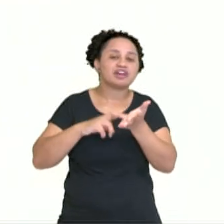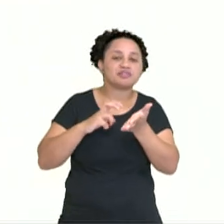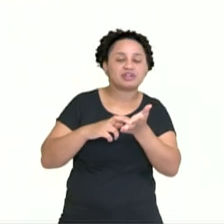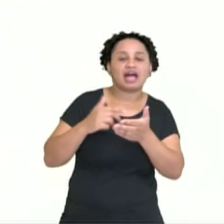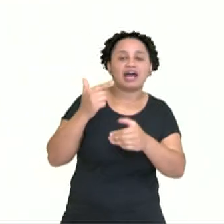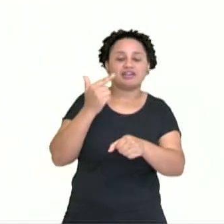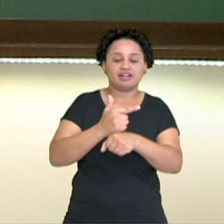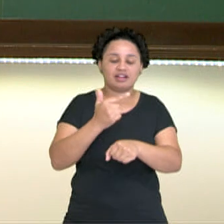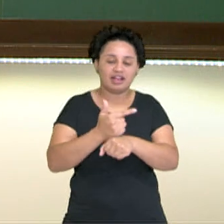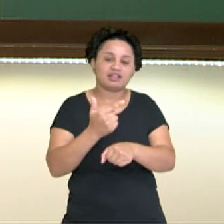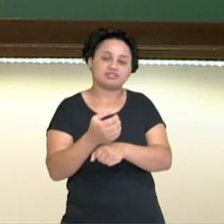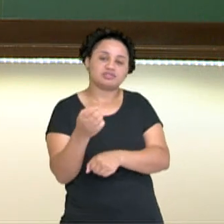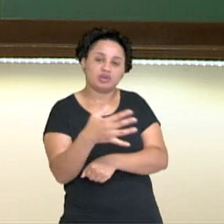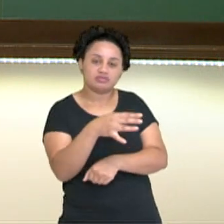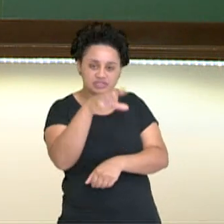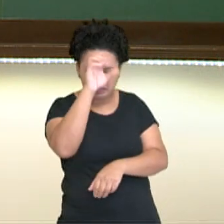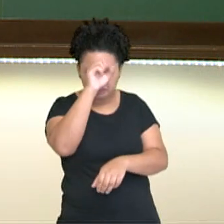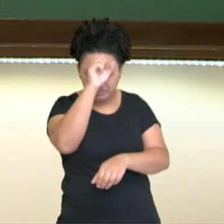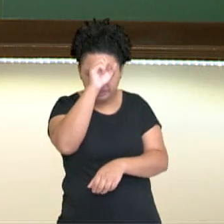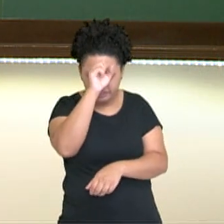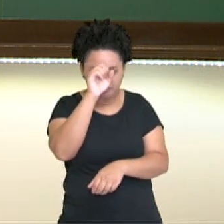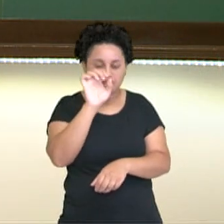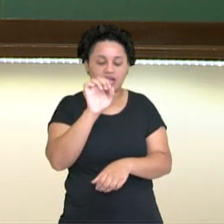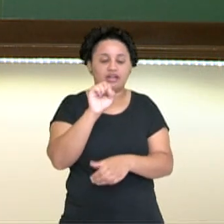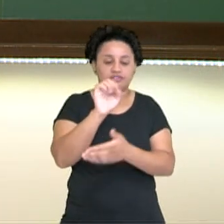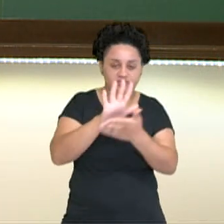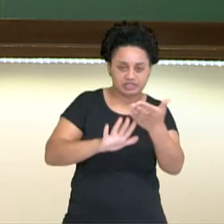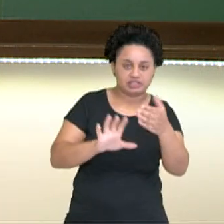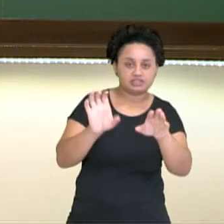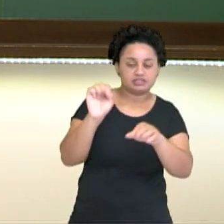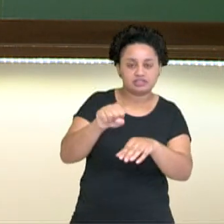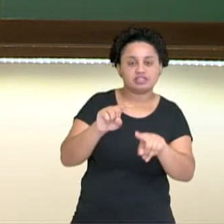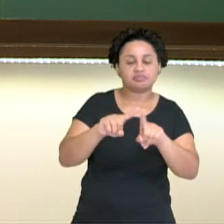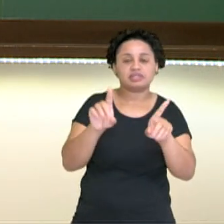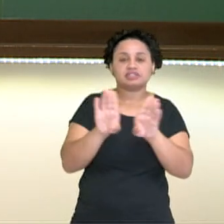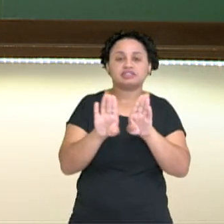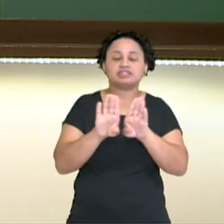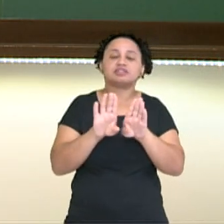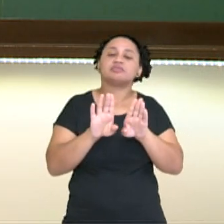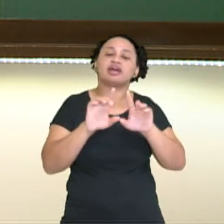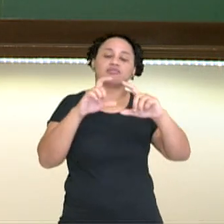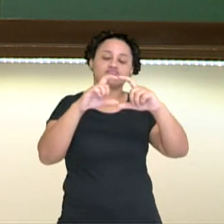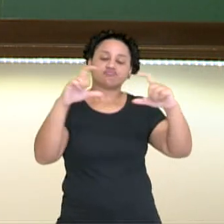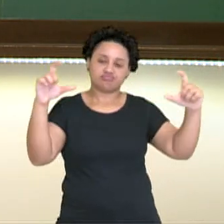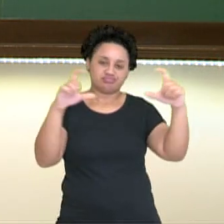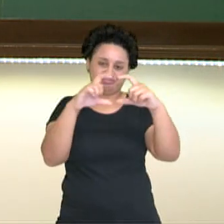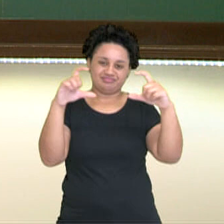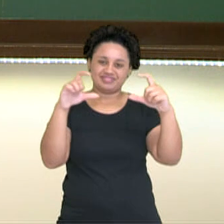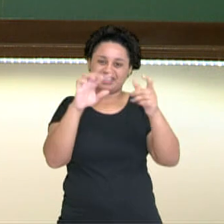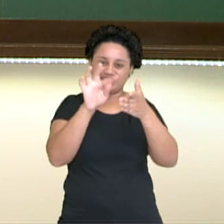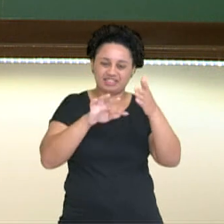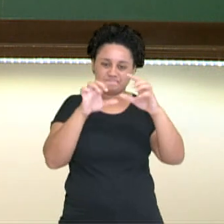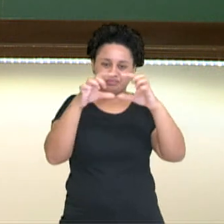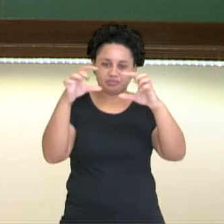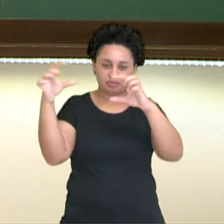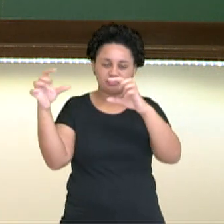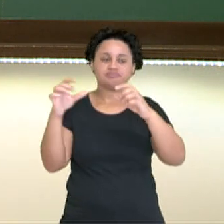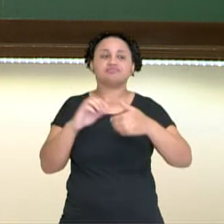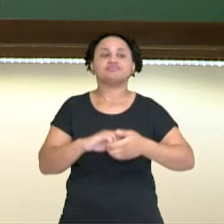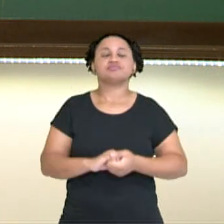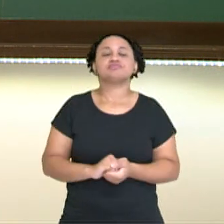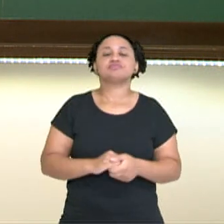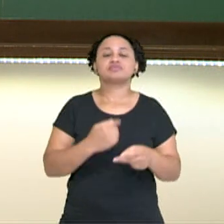palavras novas, não só através dos exercícios, mas também através daquela tirinha do Calvin, né?